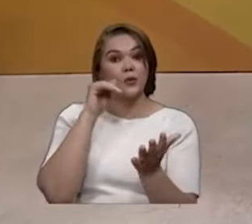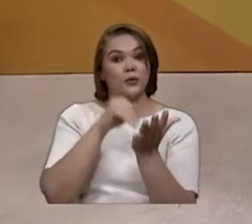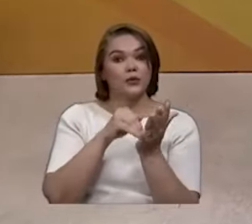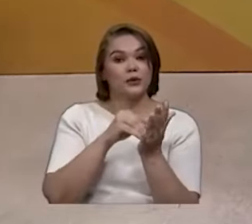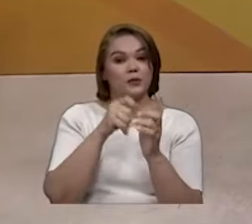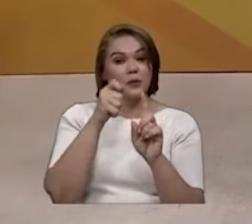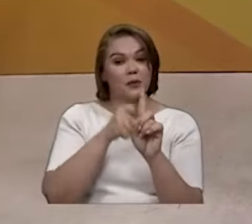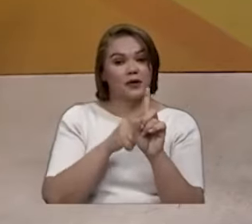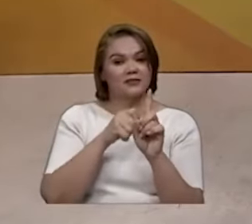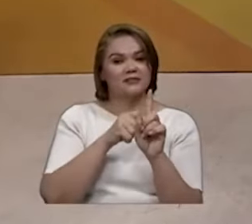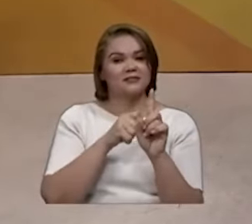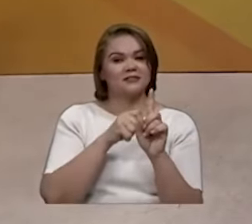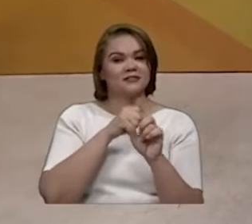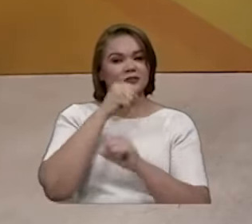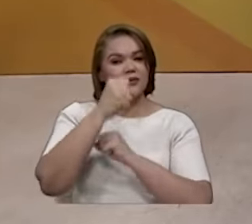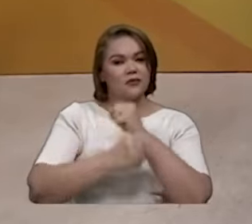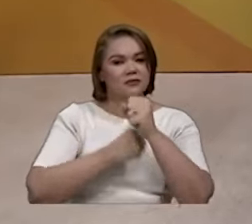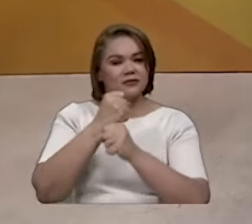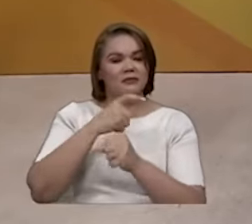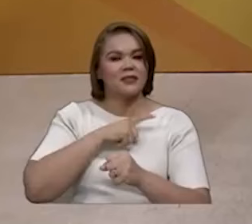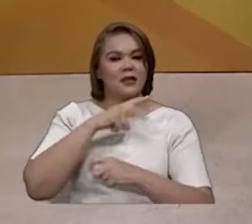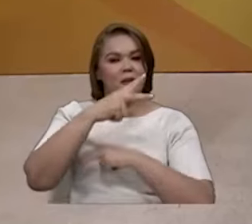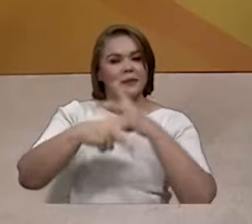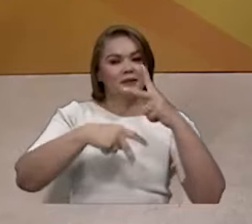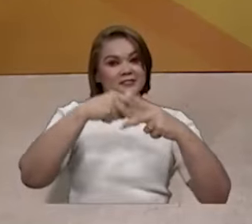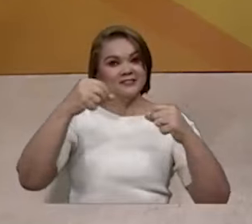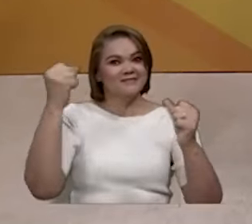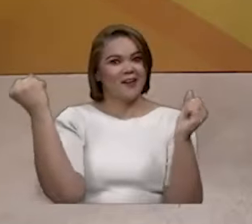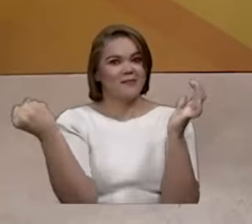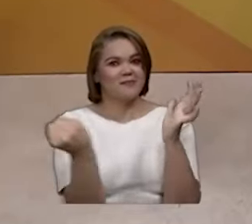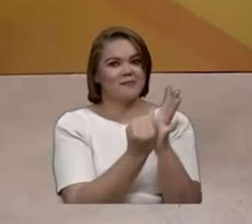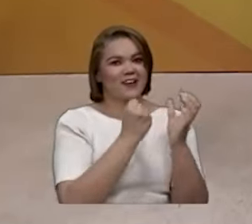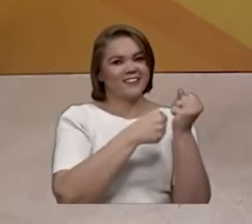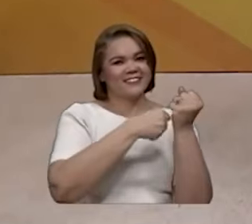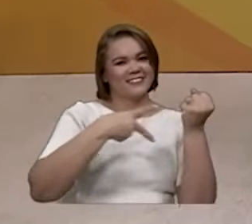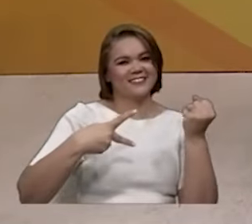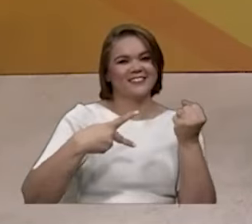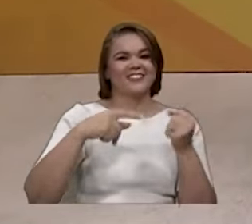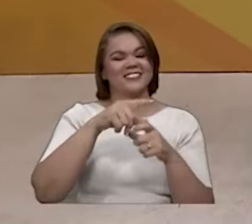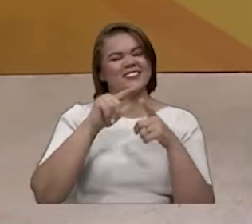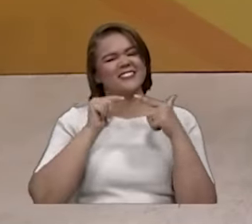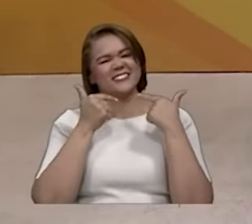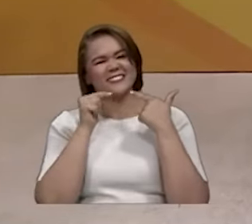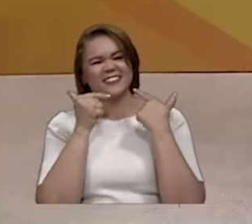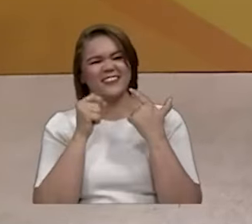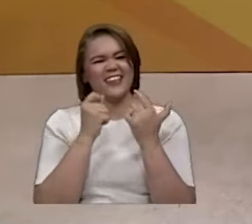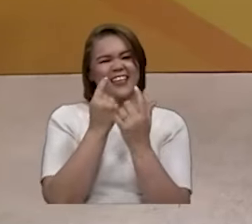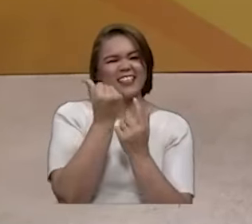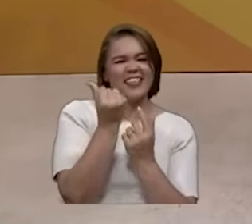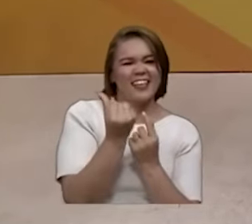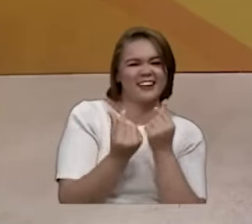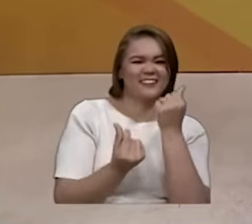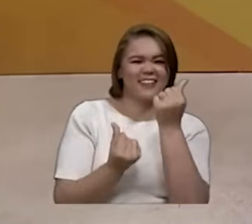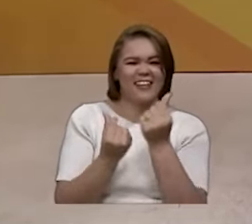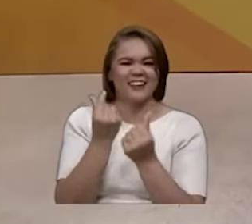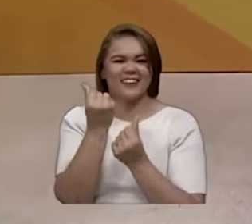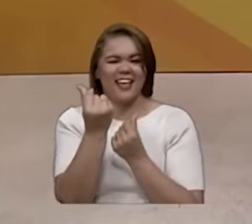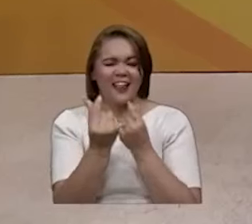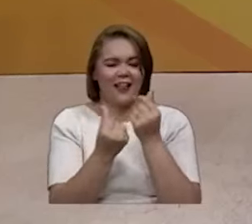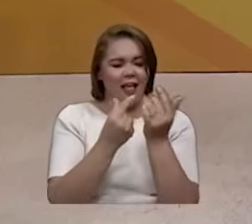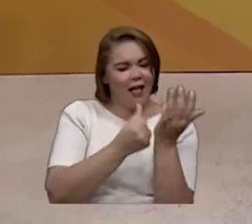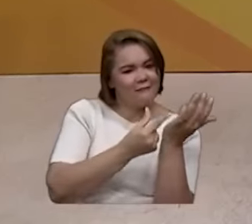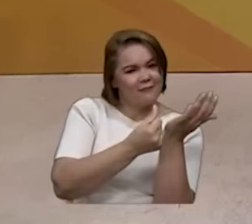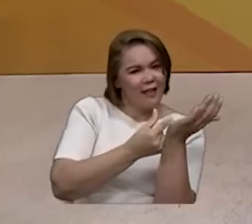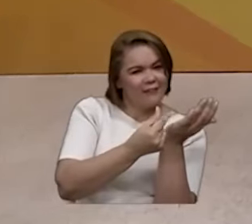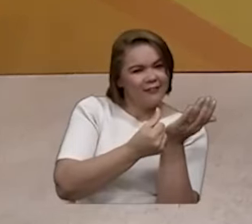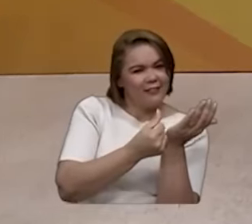com um presentão. É a marca do Caju Cap, fazendo você sorrir, contando ali, ó, din-din por din-din, notinhas de 100,